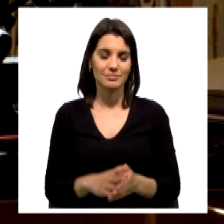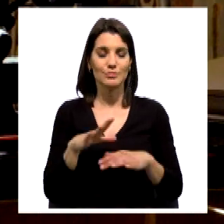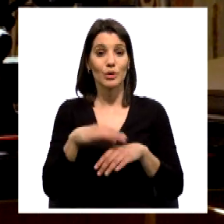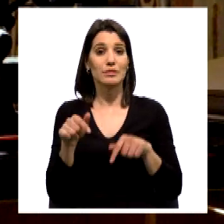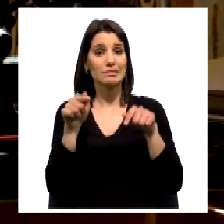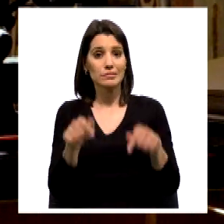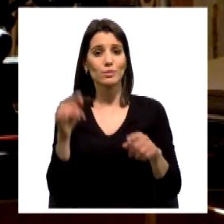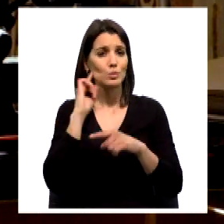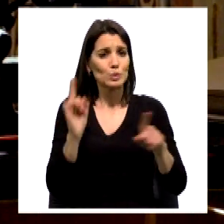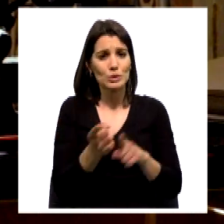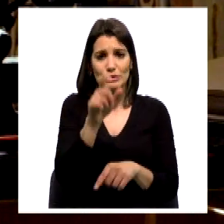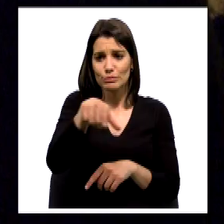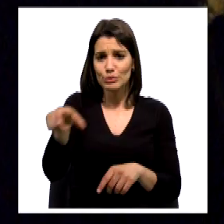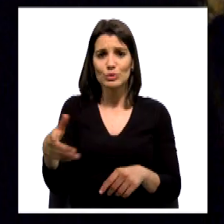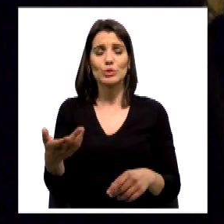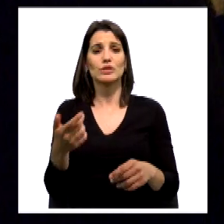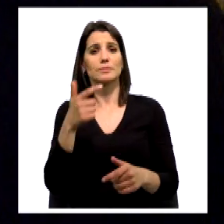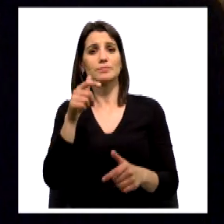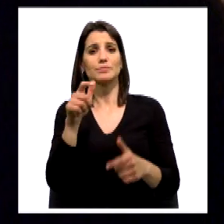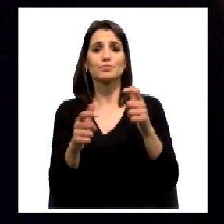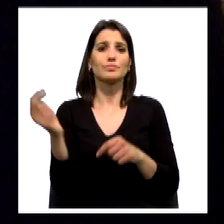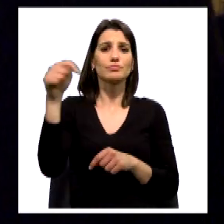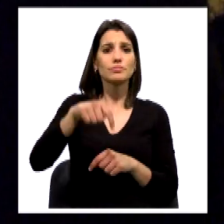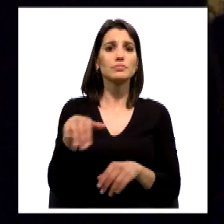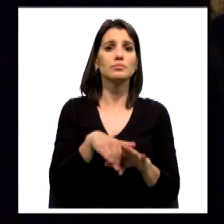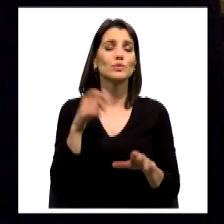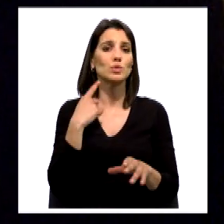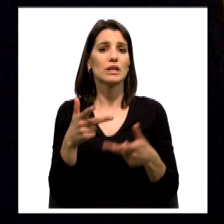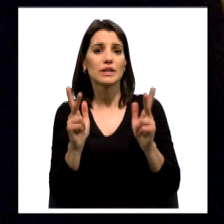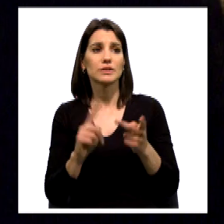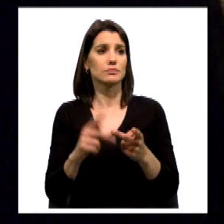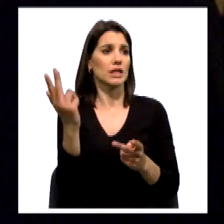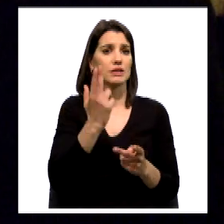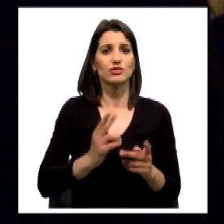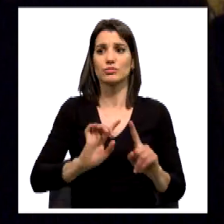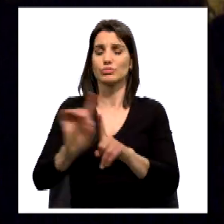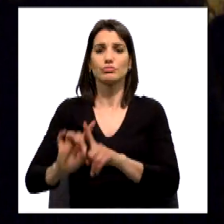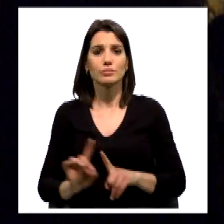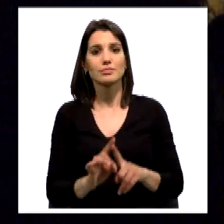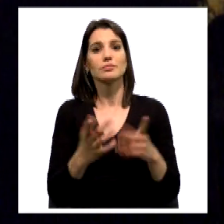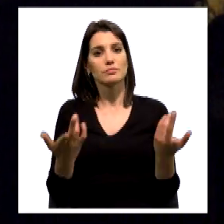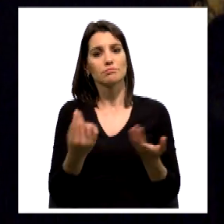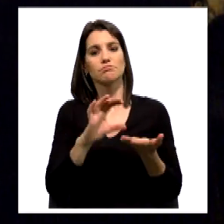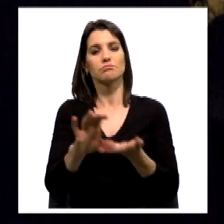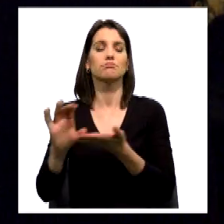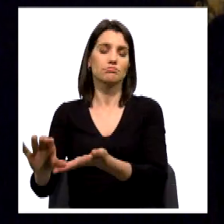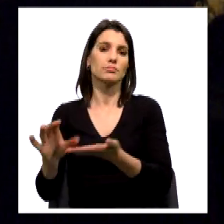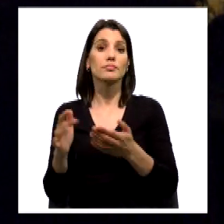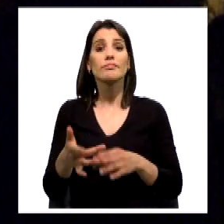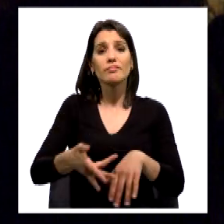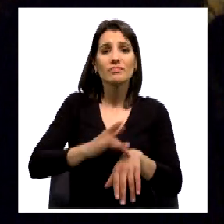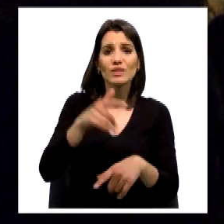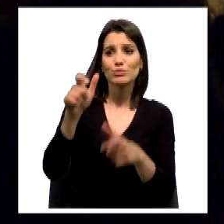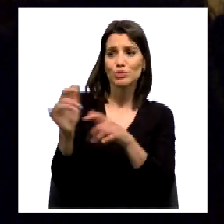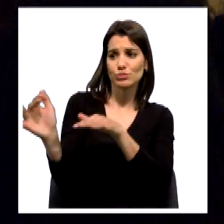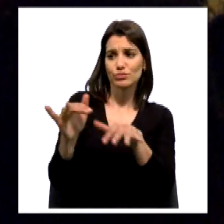cultura e, portanto, nesse sentido, os músicos, aqueles que vêm fazer cursos livres, os artistas e sensibilizar